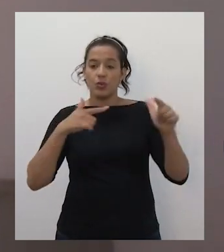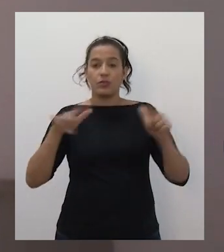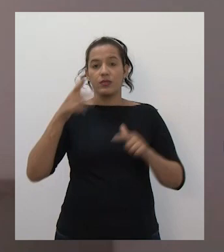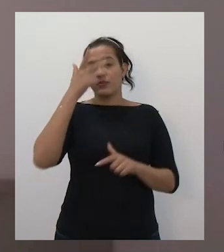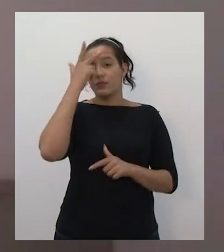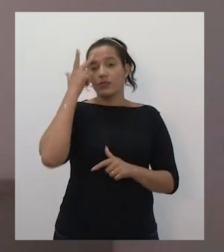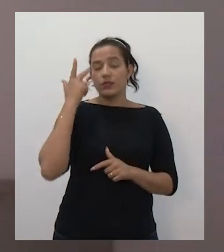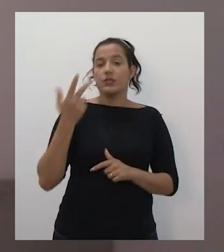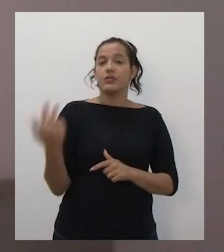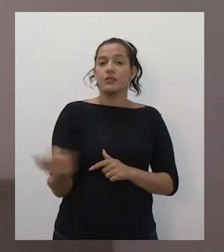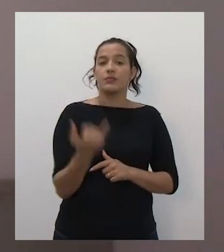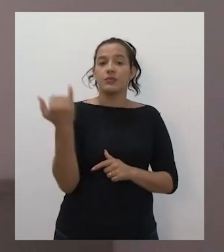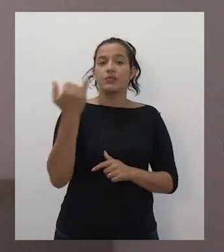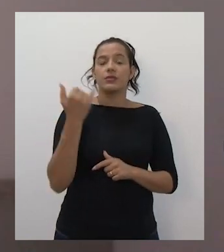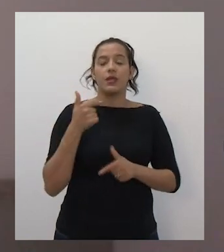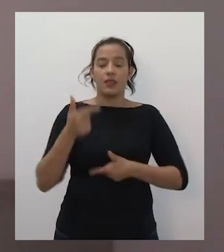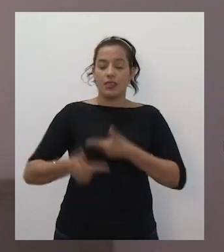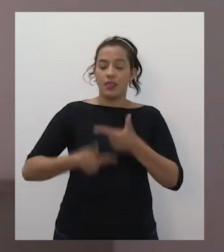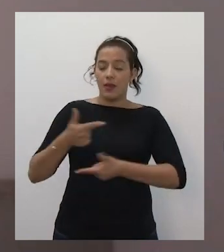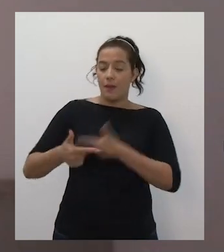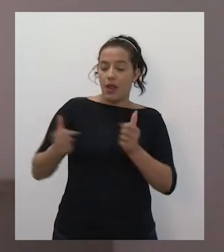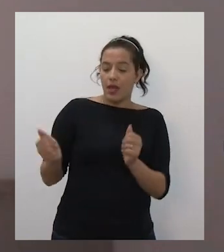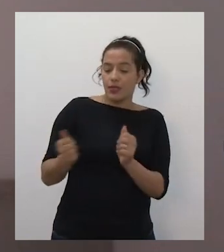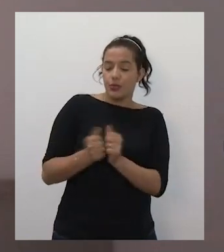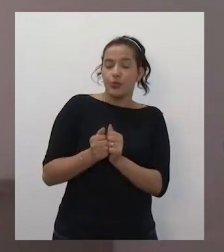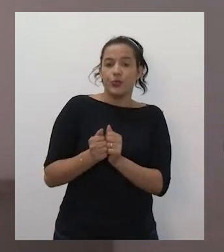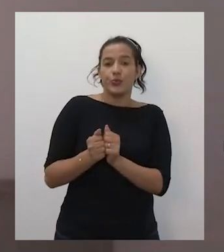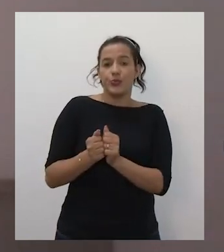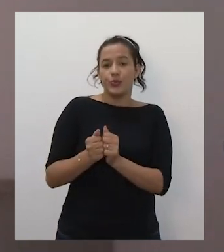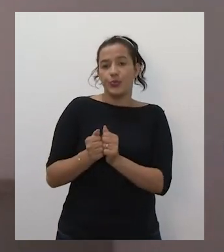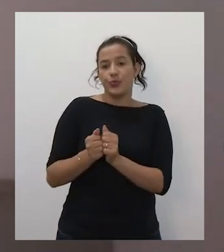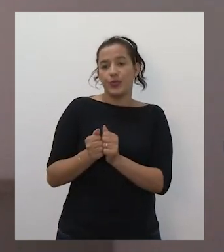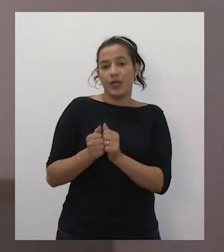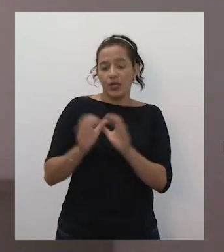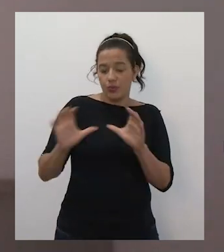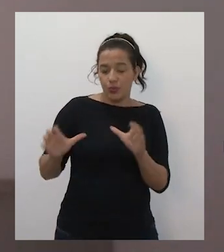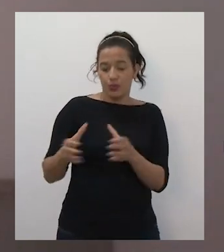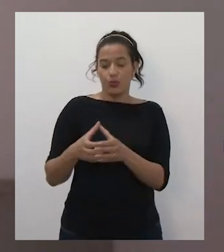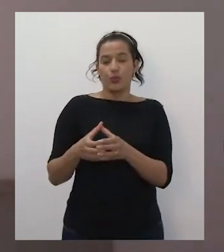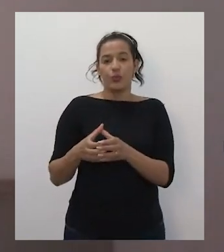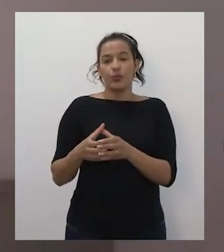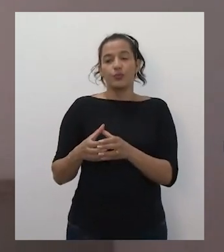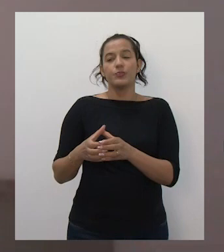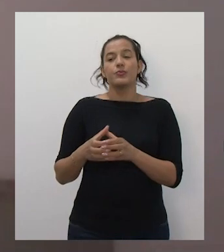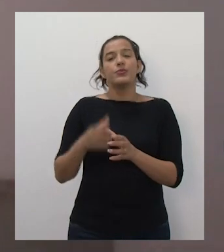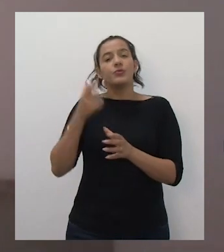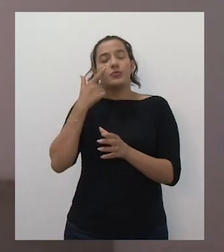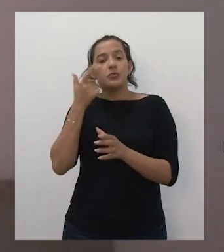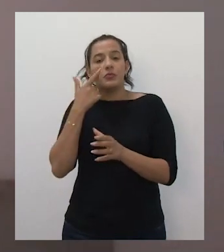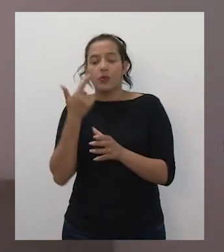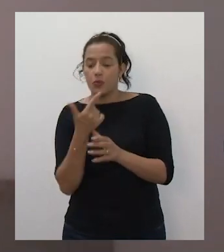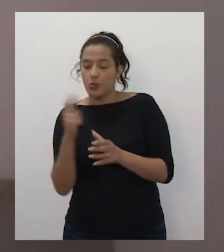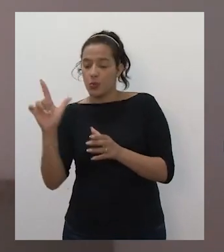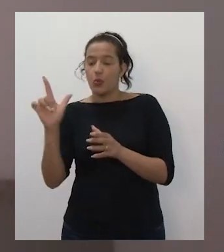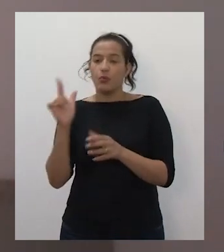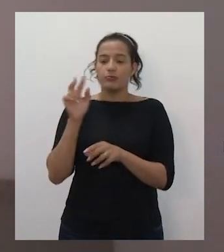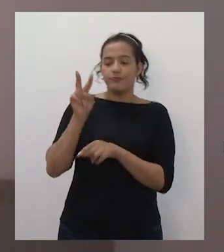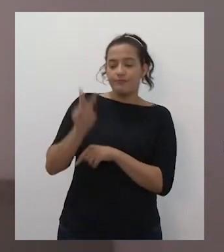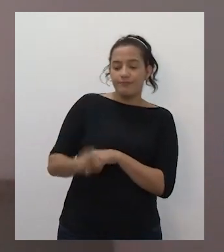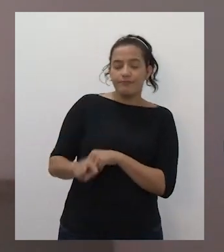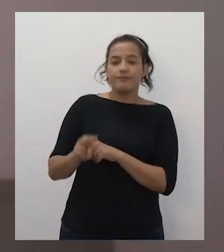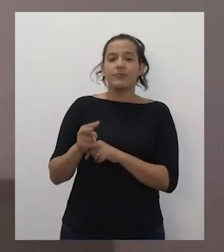né? Da importância de trabalhar em time, numa equipe e de olhar para o outro. Você com